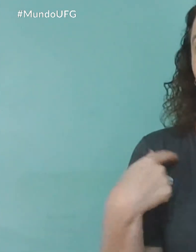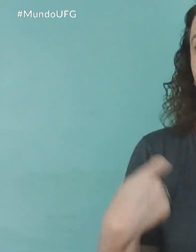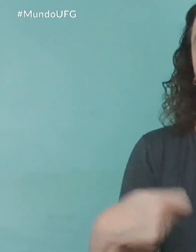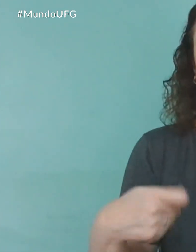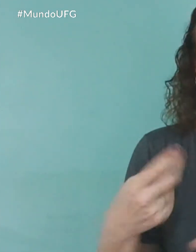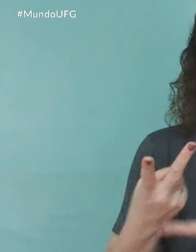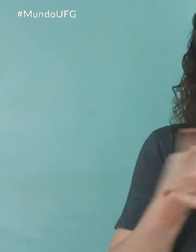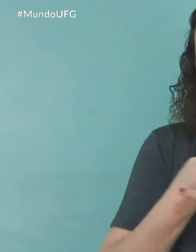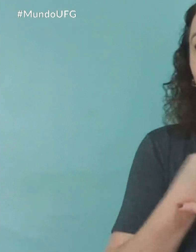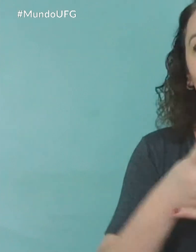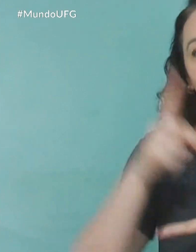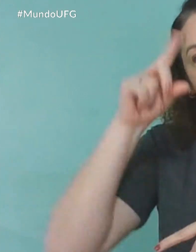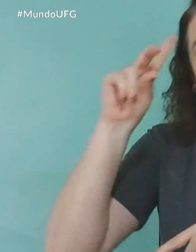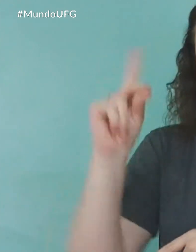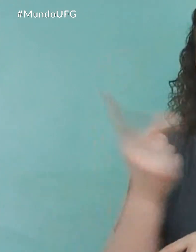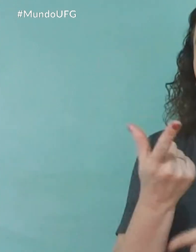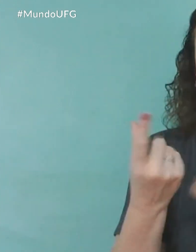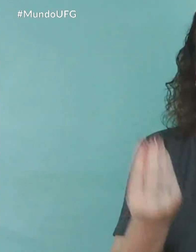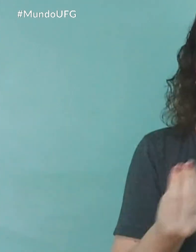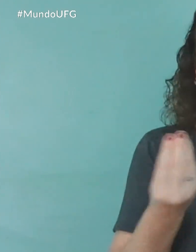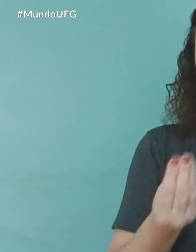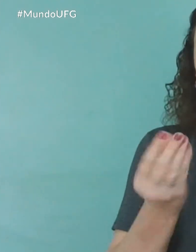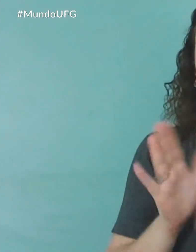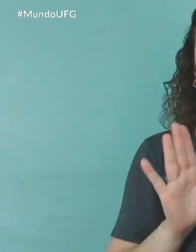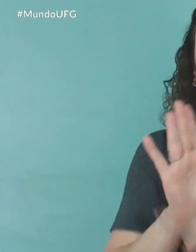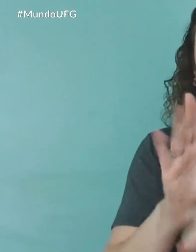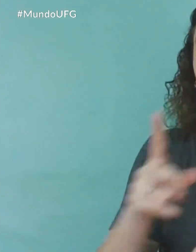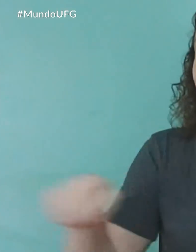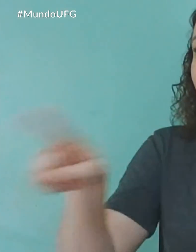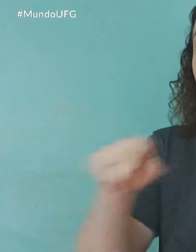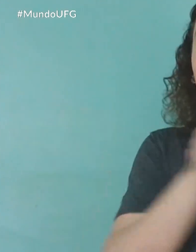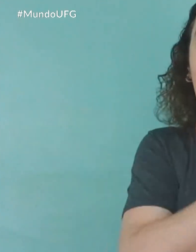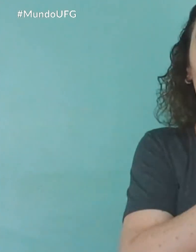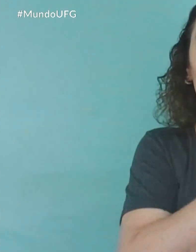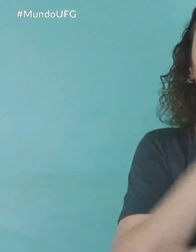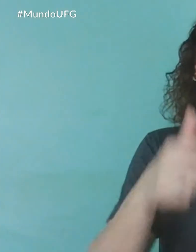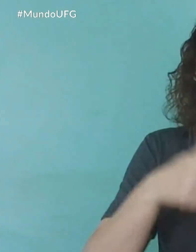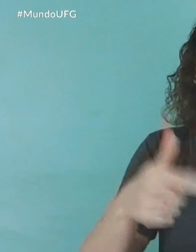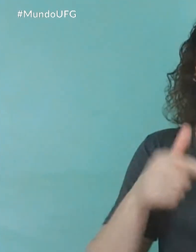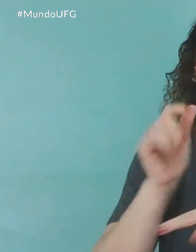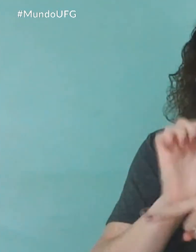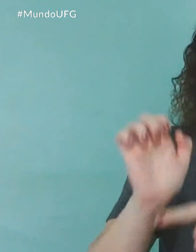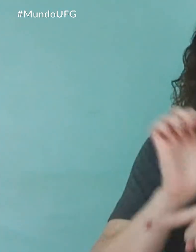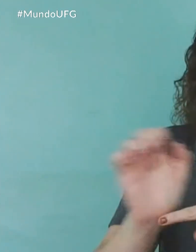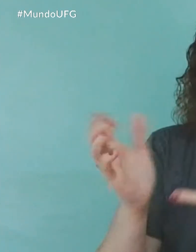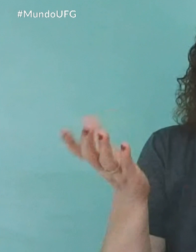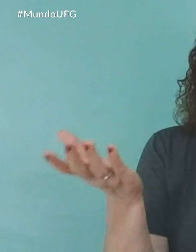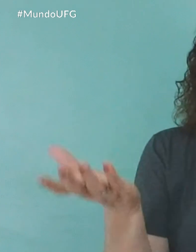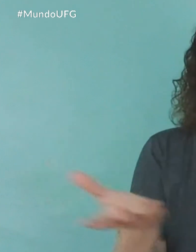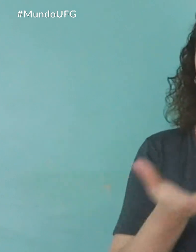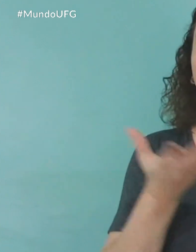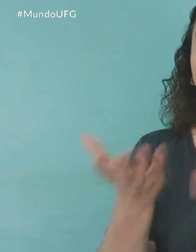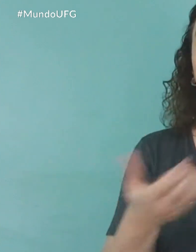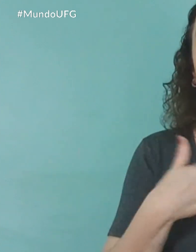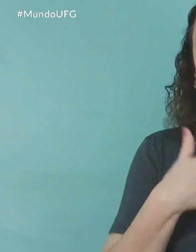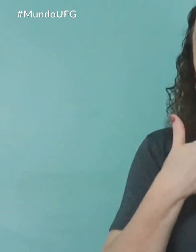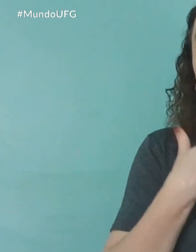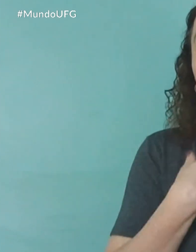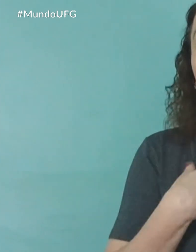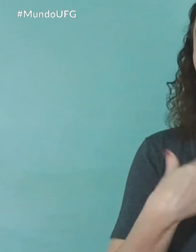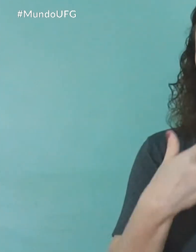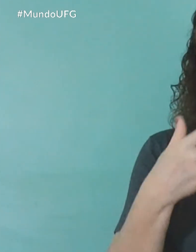Letras Tradução, nós tivemos uma ideia para contribuir para a experiência